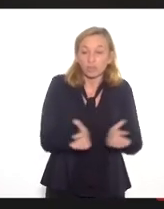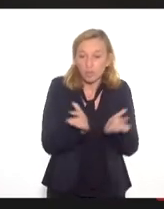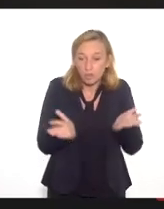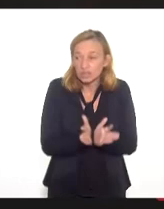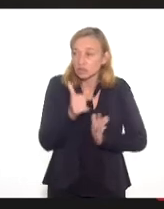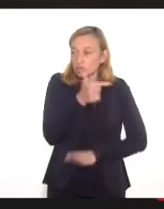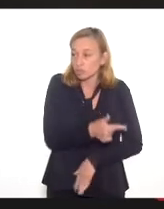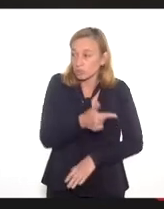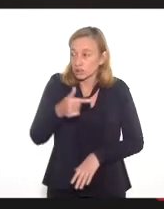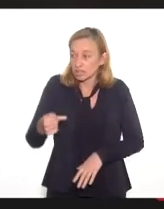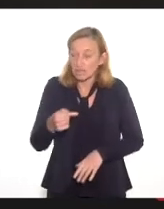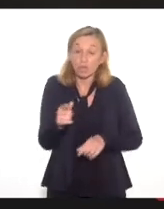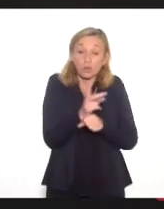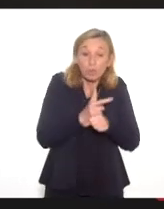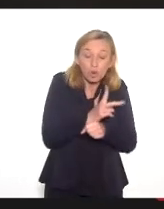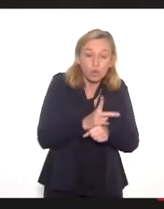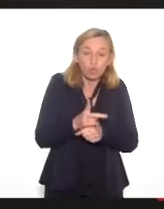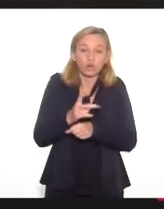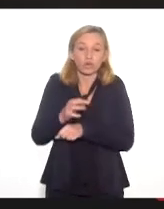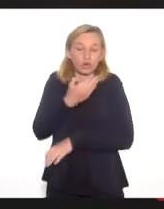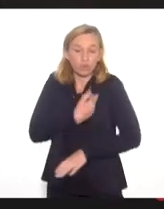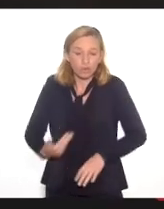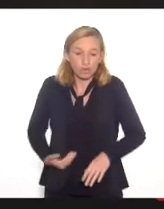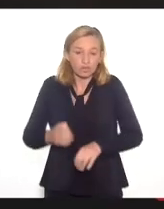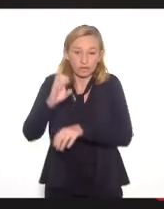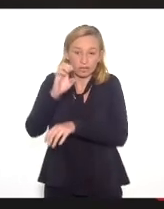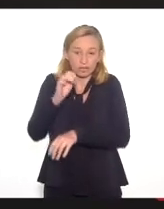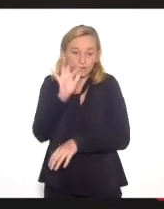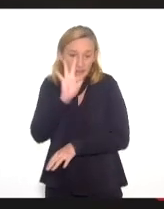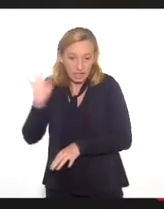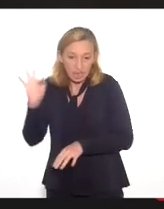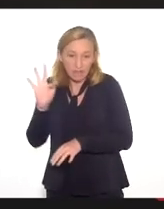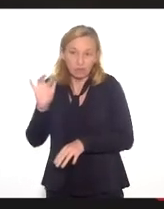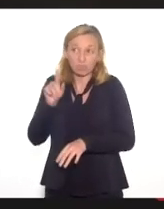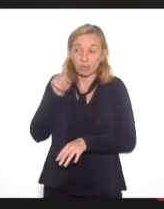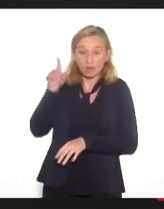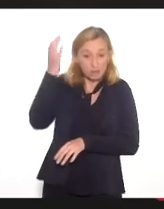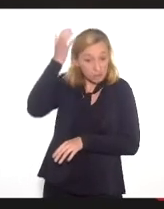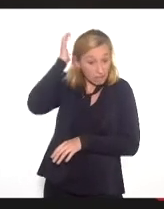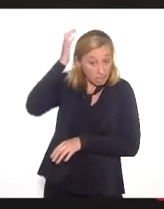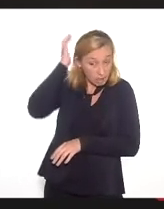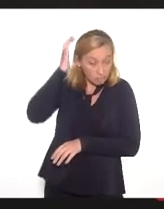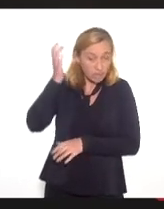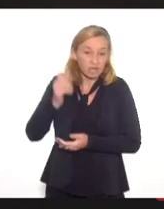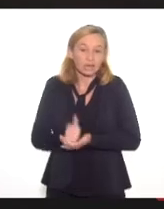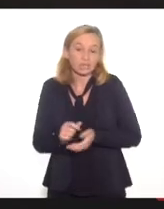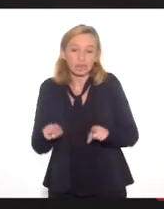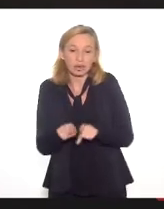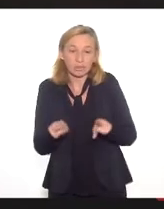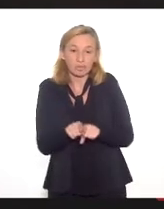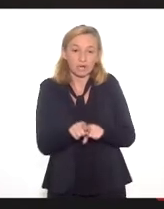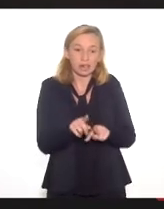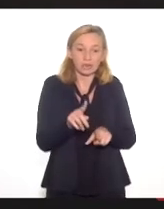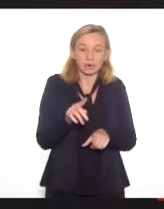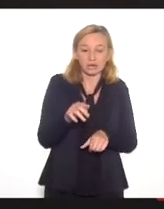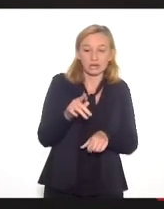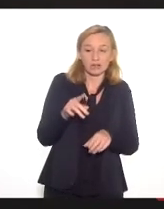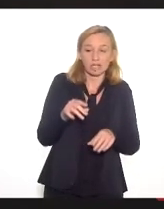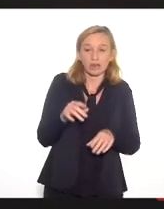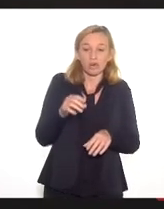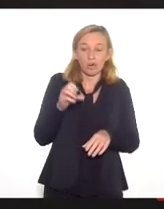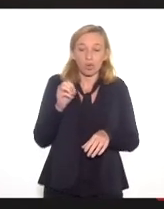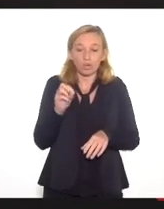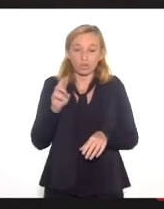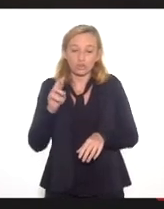a gente procura o governo federal na época do governo Temer e o ministro da Cidadania Osmar Terra a gente senta com Osmar